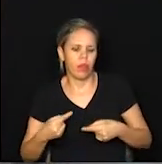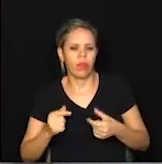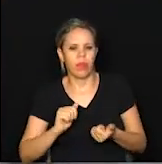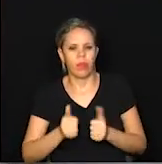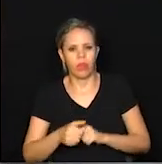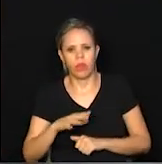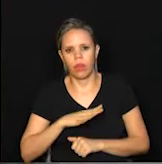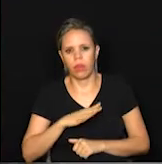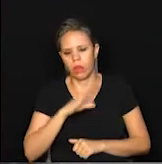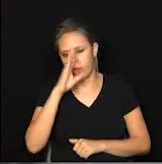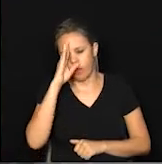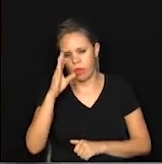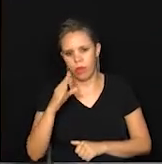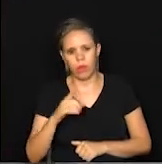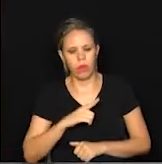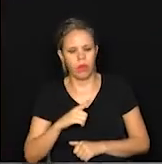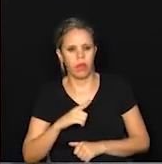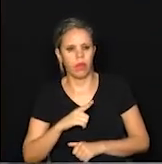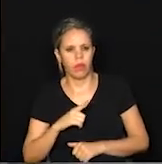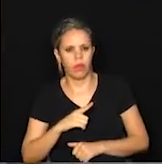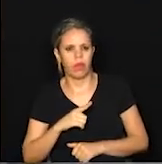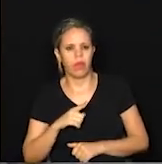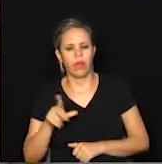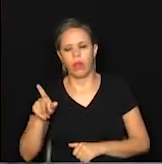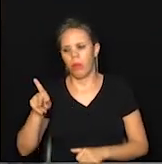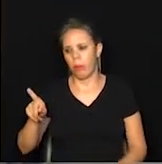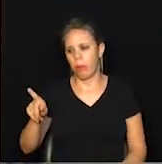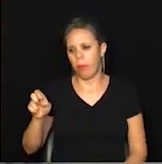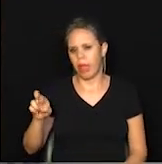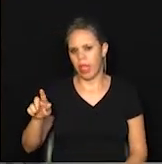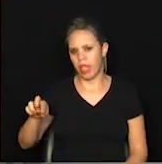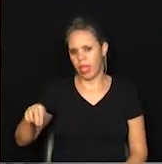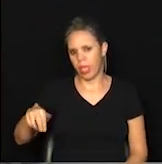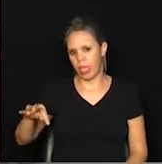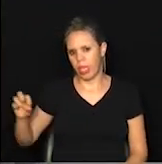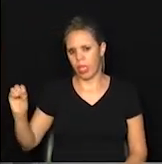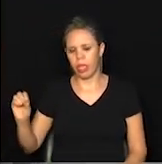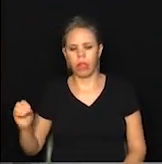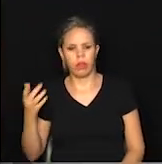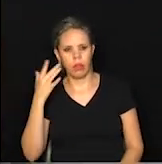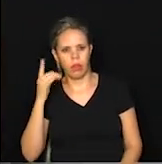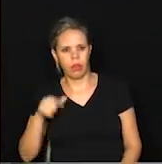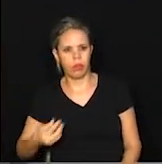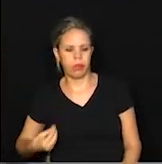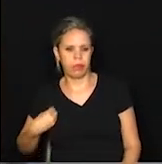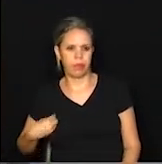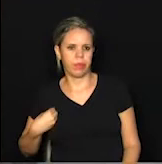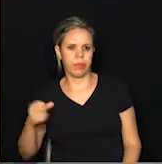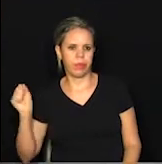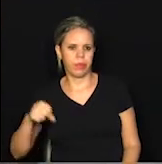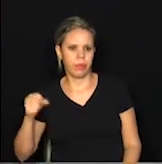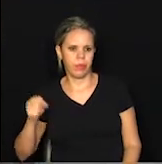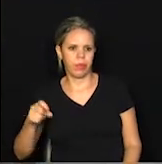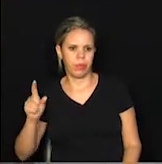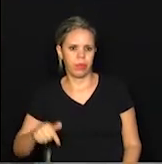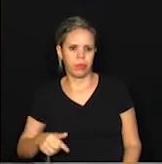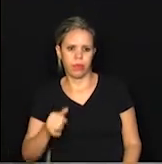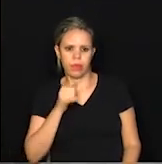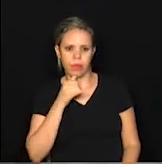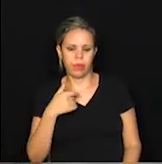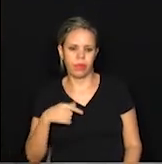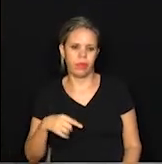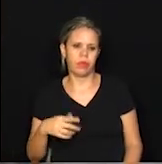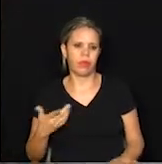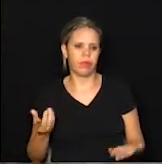cidade, principalmente quando tem, o Periquito falou a questão do CREF estar presente, acho que isso daí, sim, é uma demanda que a gente